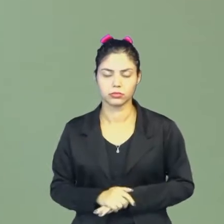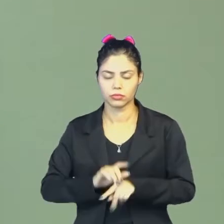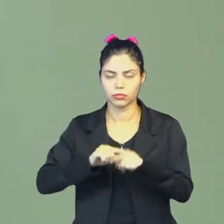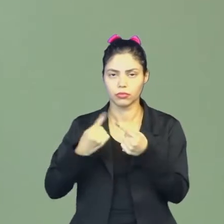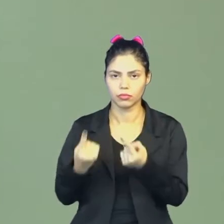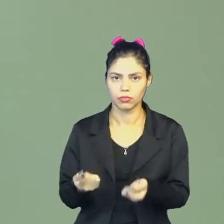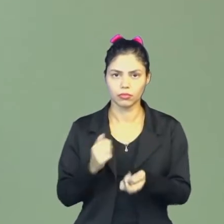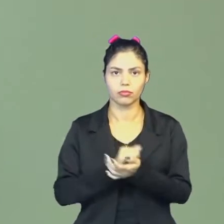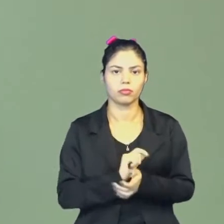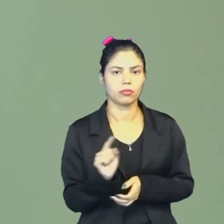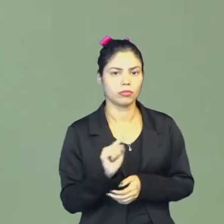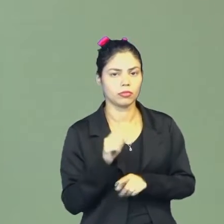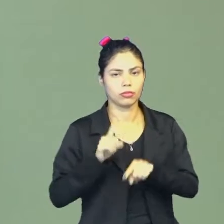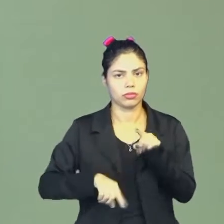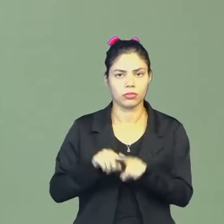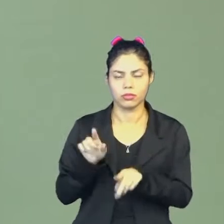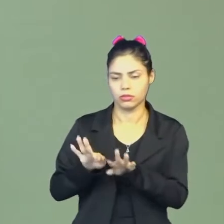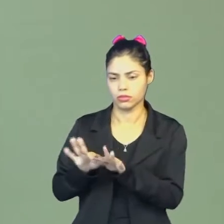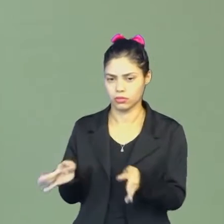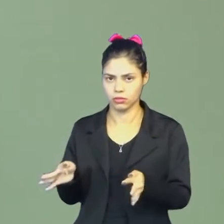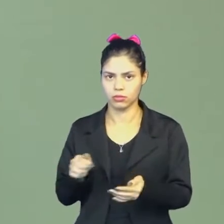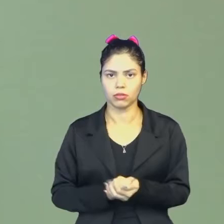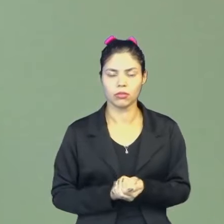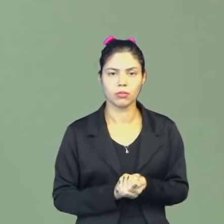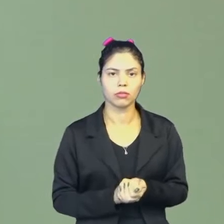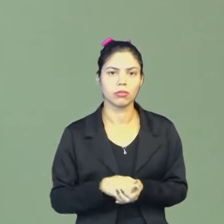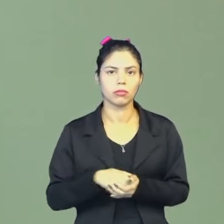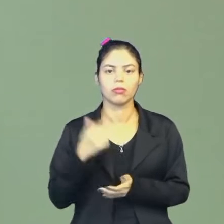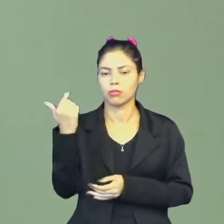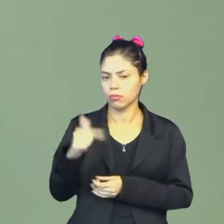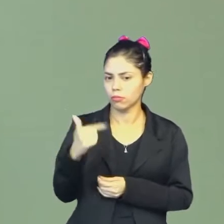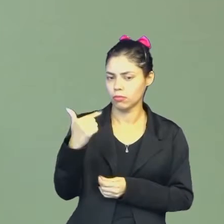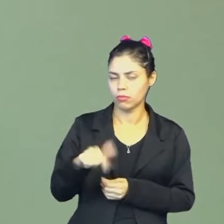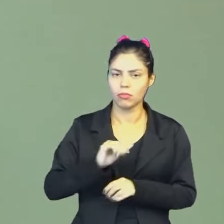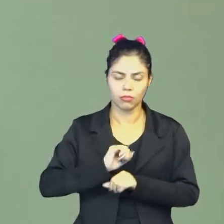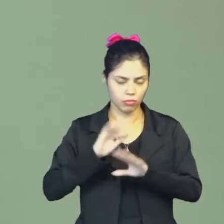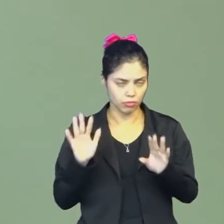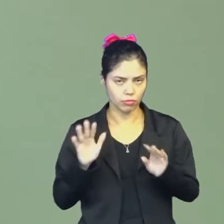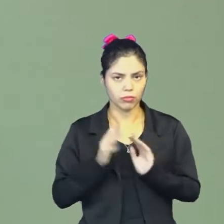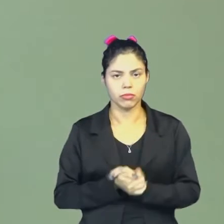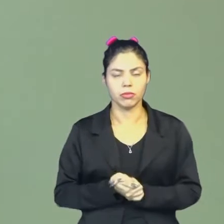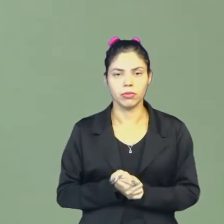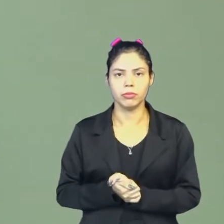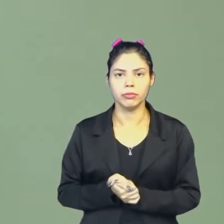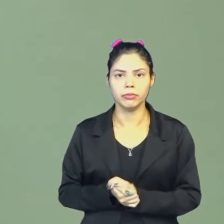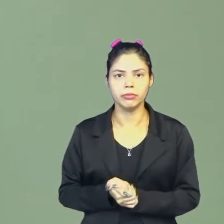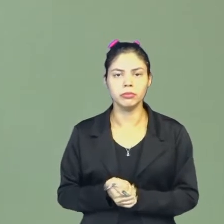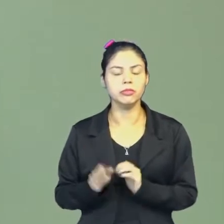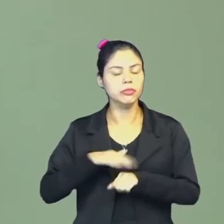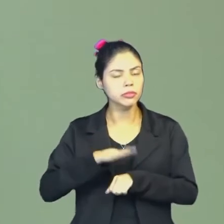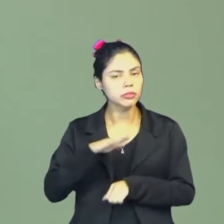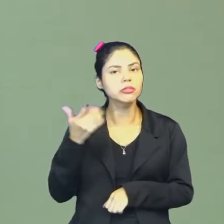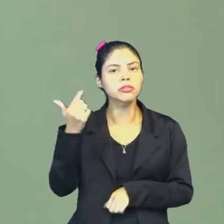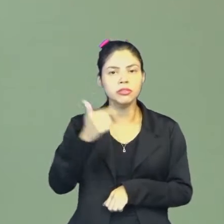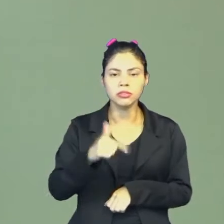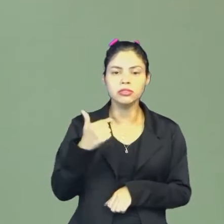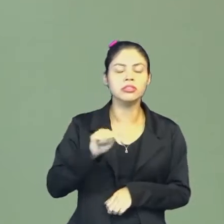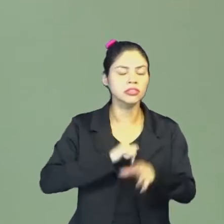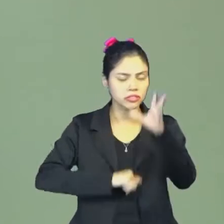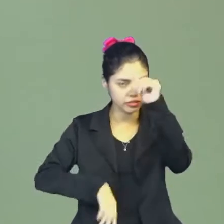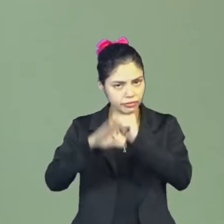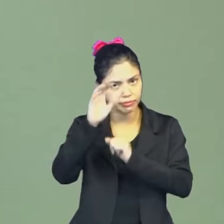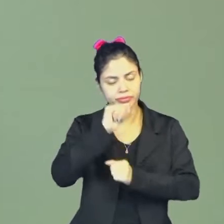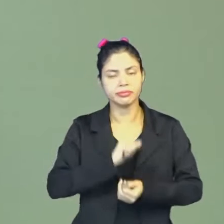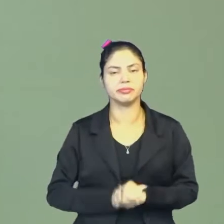Mas não, ela é uma matéria simples, ela é repetitiva, claro. Quanto mais se repete, mais se